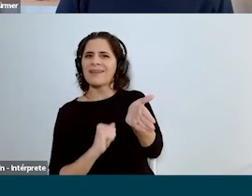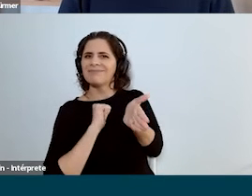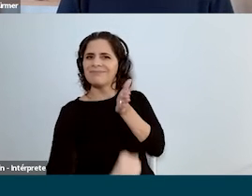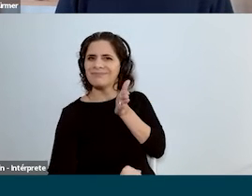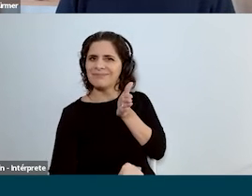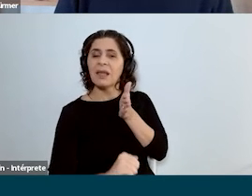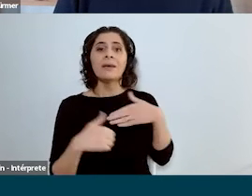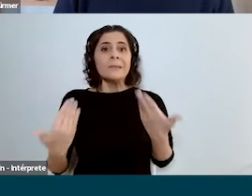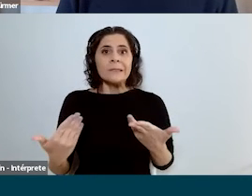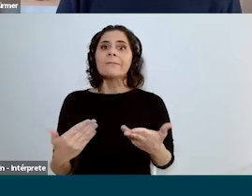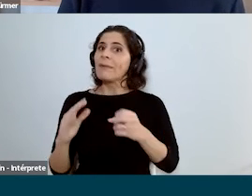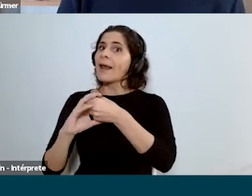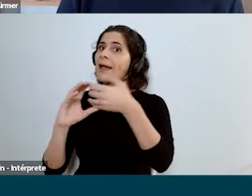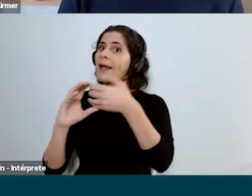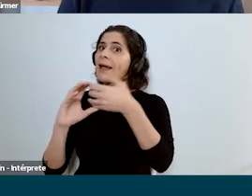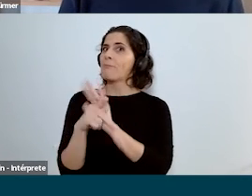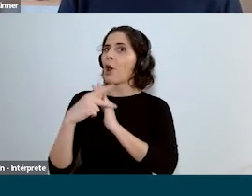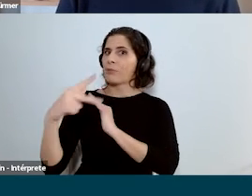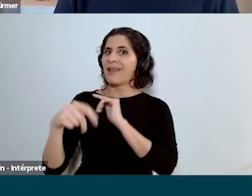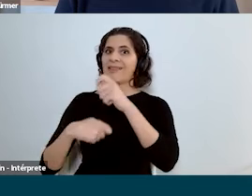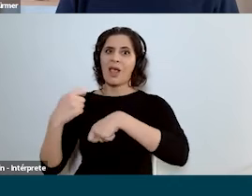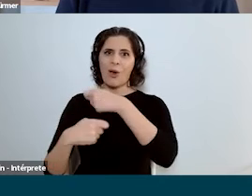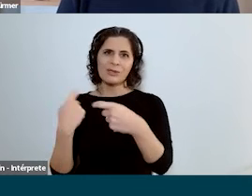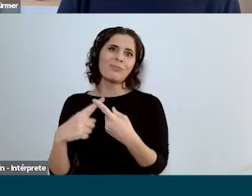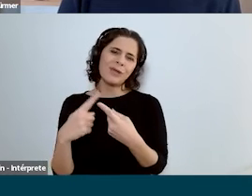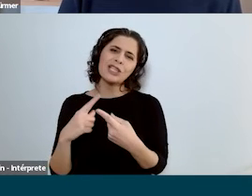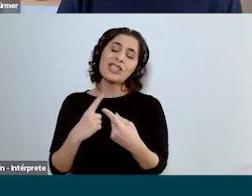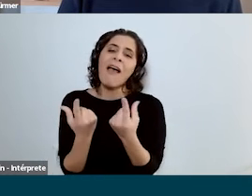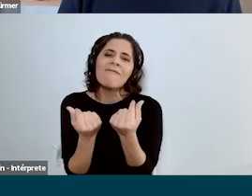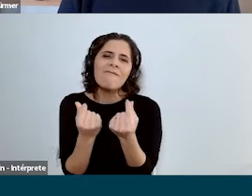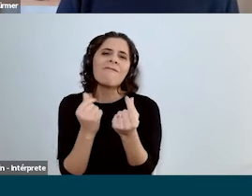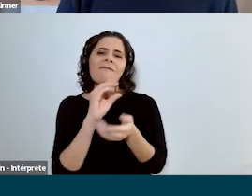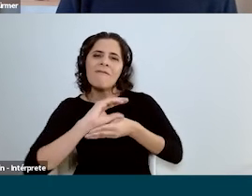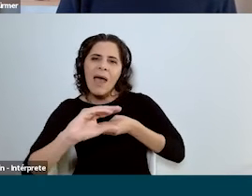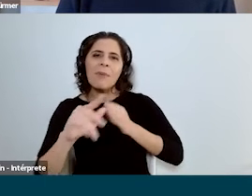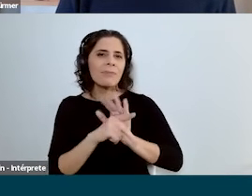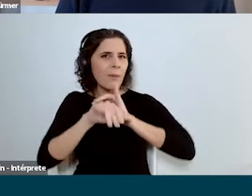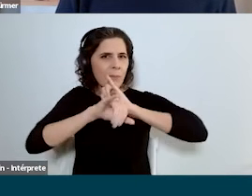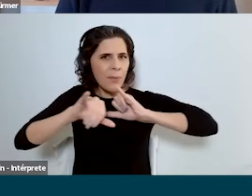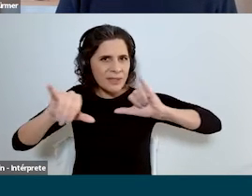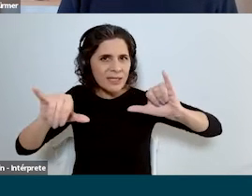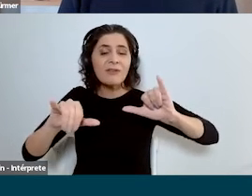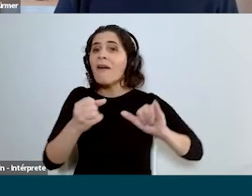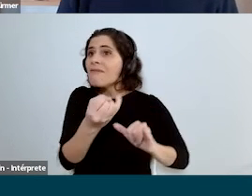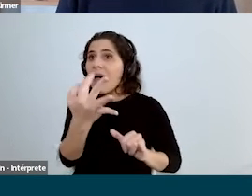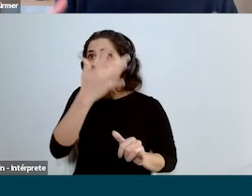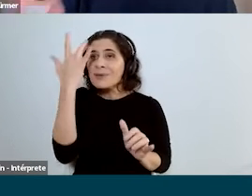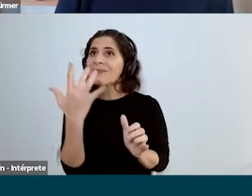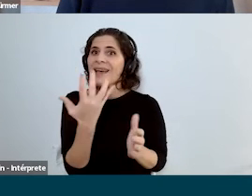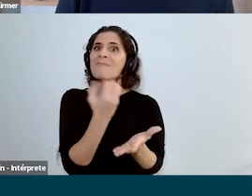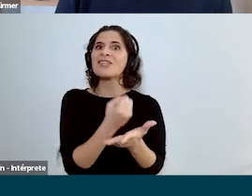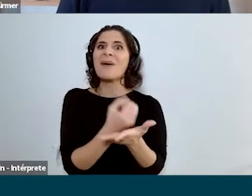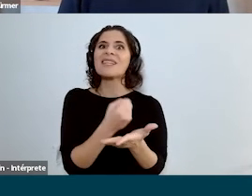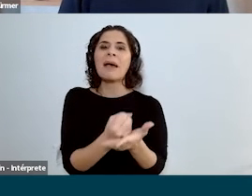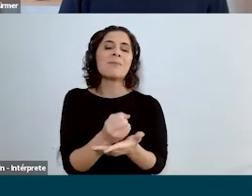voltavam mais. Era uma característica do negócio, porque a empresa tinha uma verba relevante de publicidade, a gente acabava tendo um volume